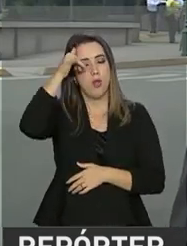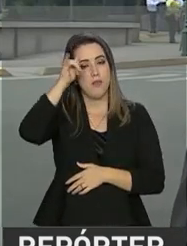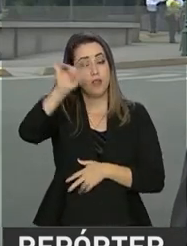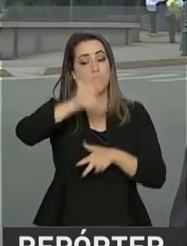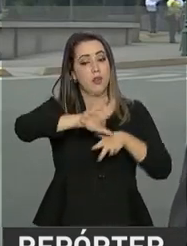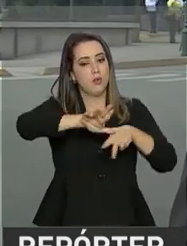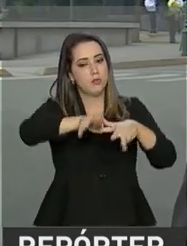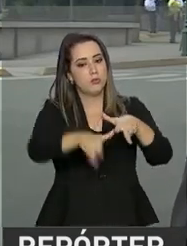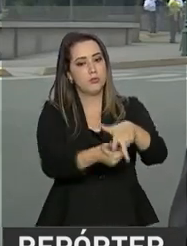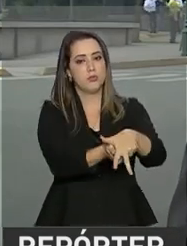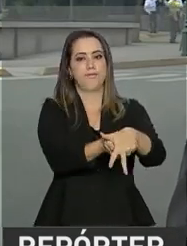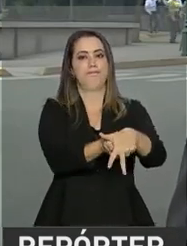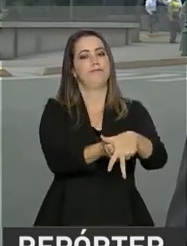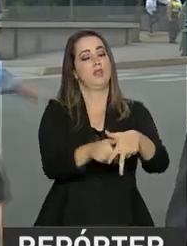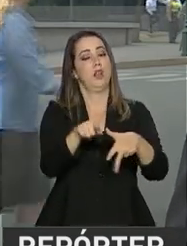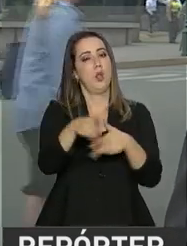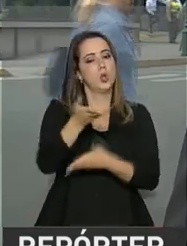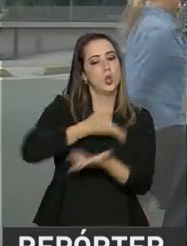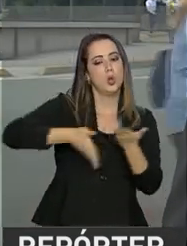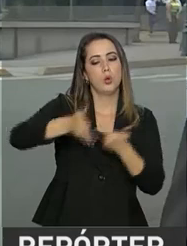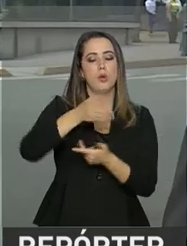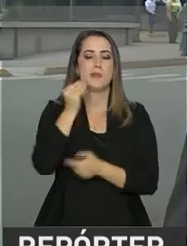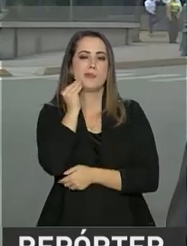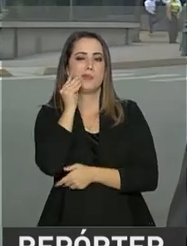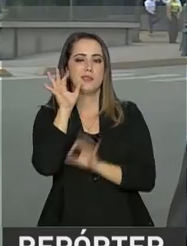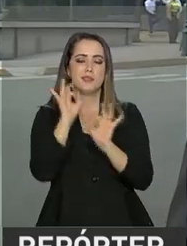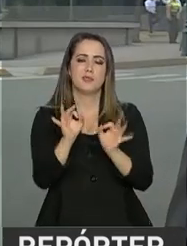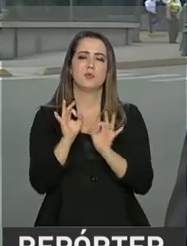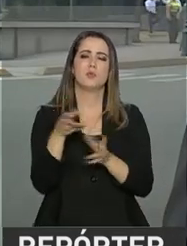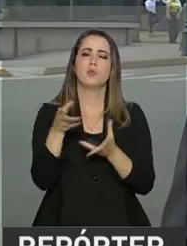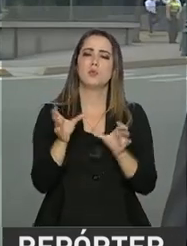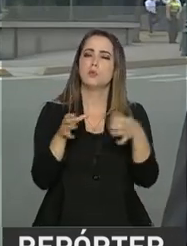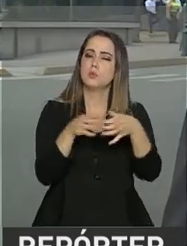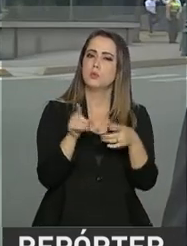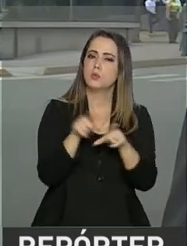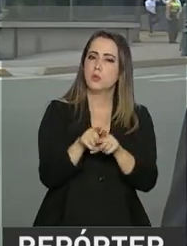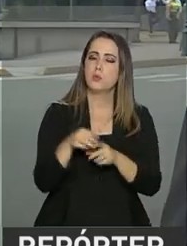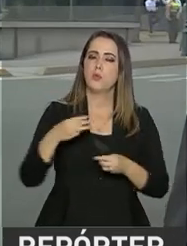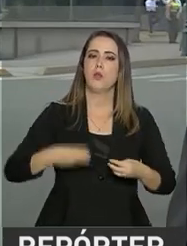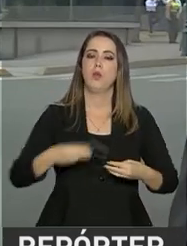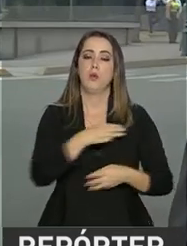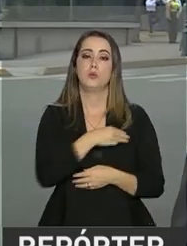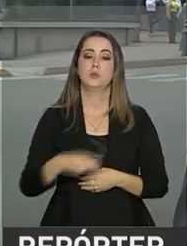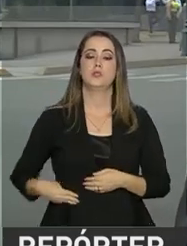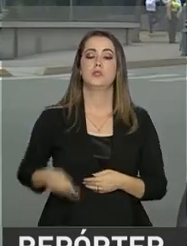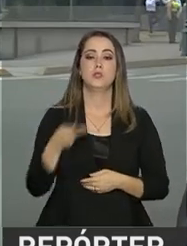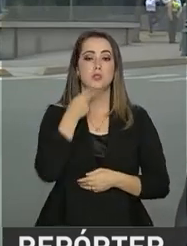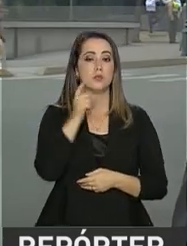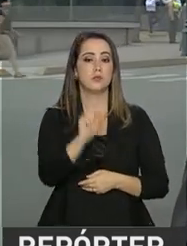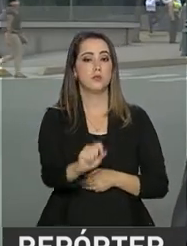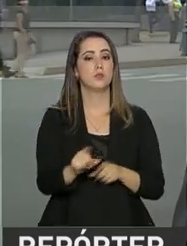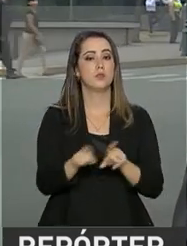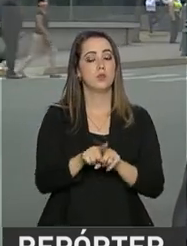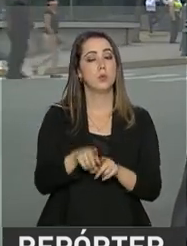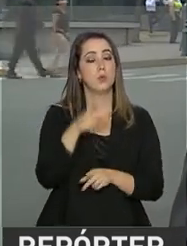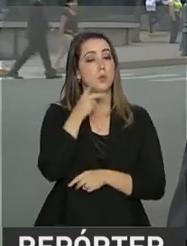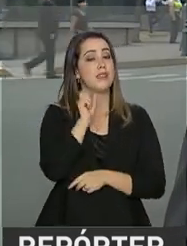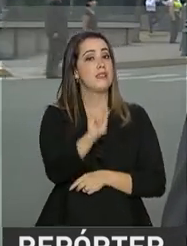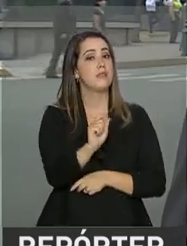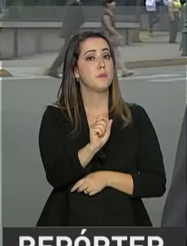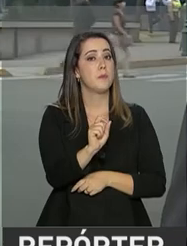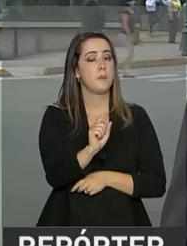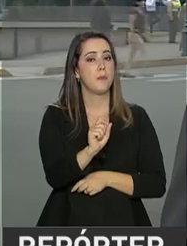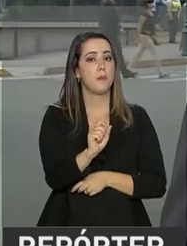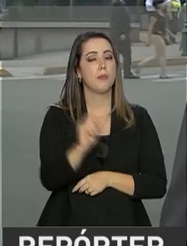troquem experiências bem-sucedidas nesta área. O ministro das Relações Exteriores, Aloysio Nunes Ferreira, afirma que o